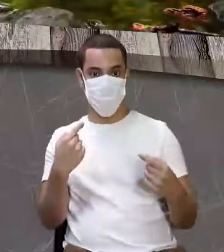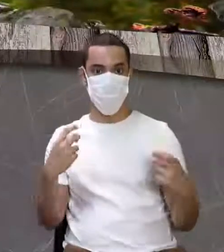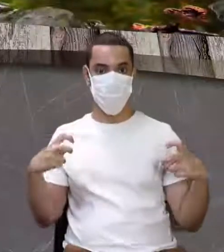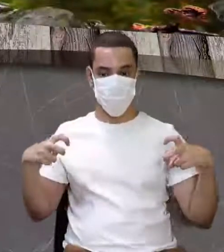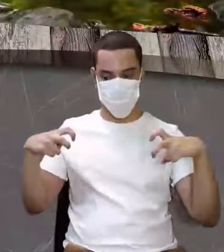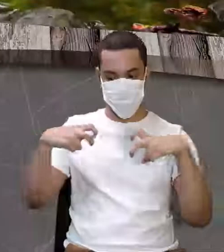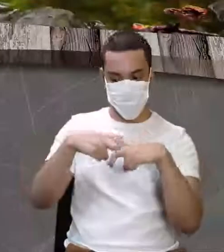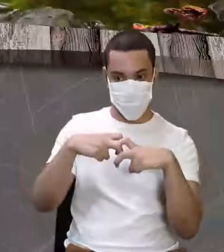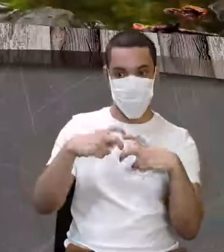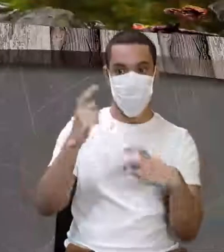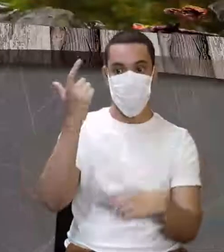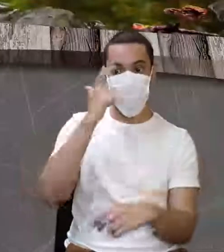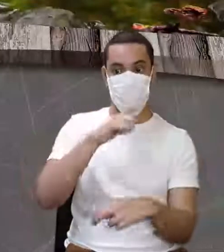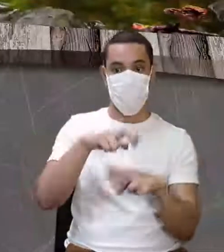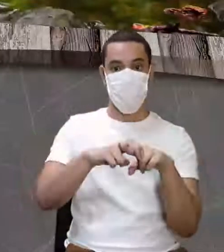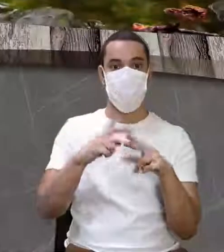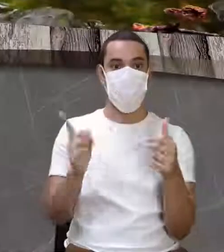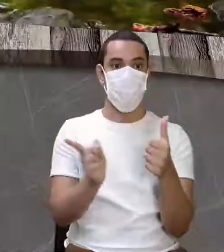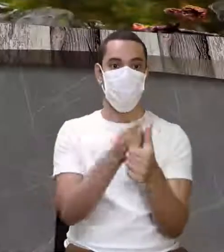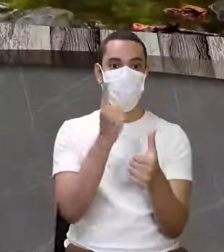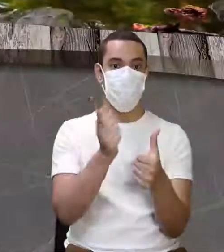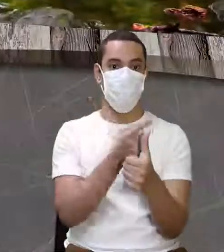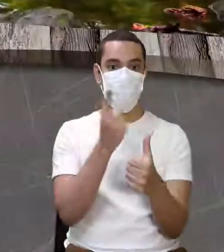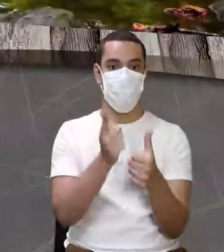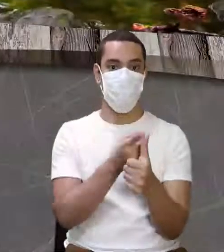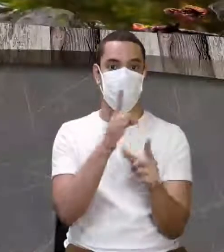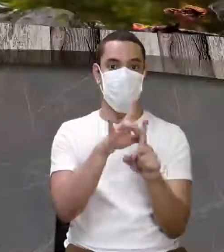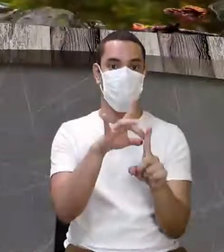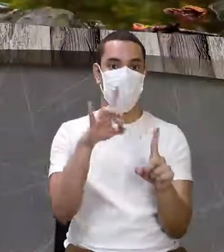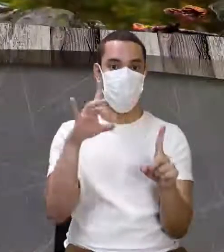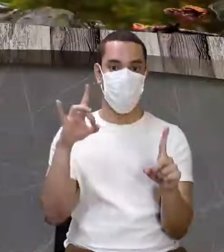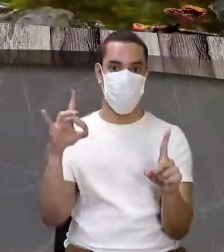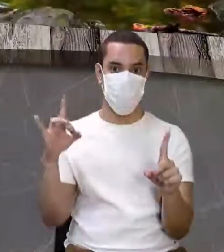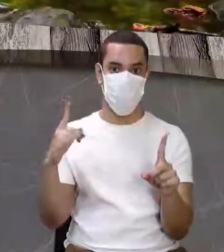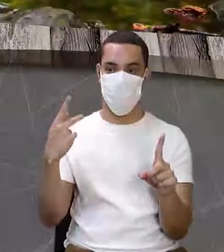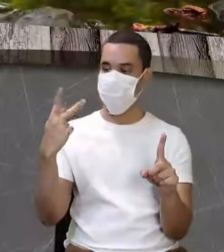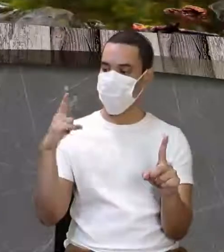gente tem a primeira classificação, que é o isolamento